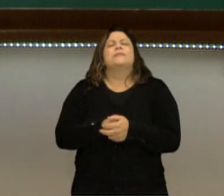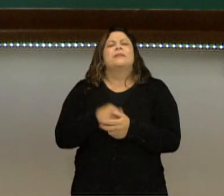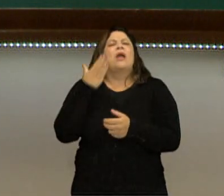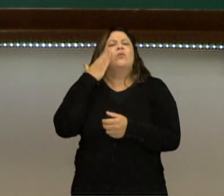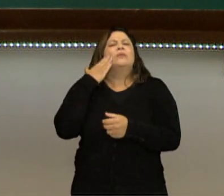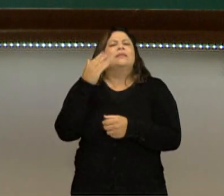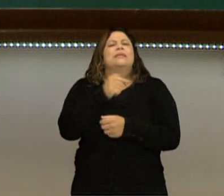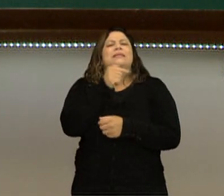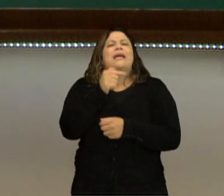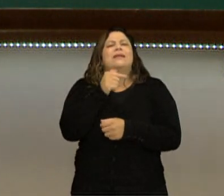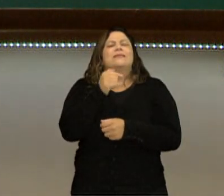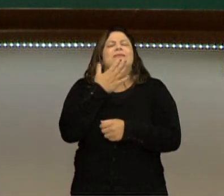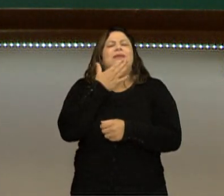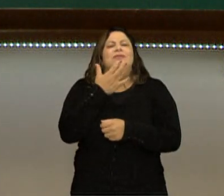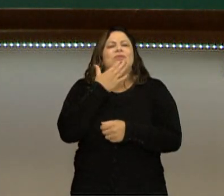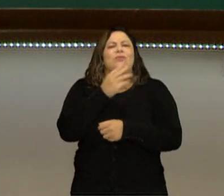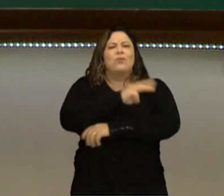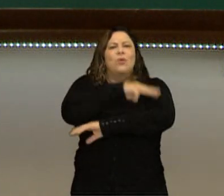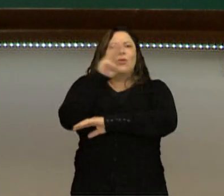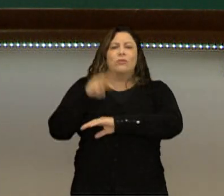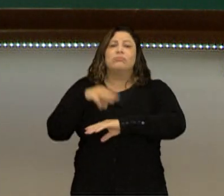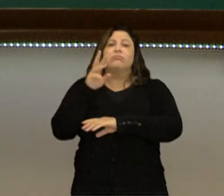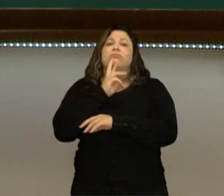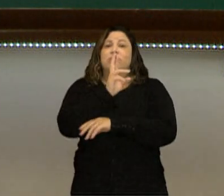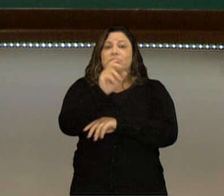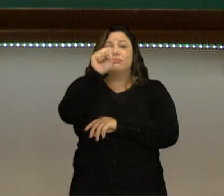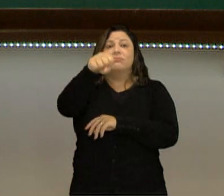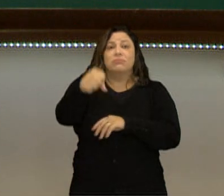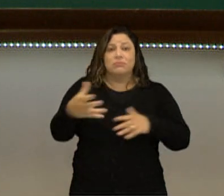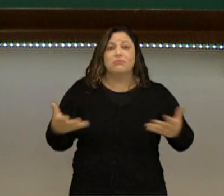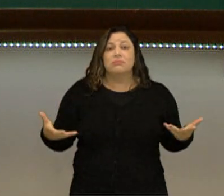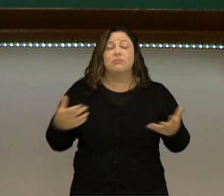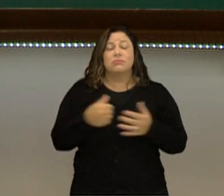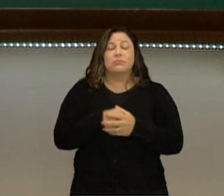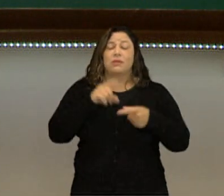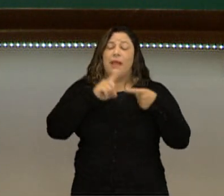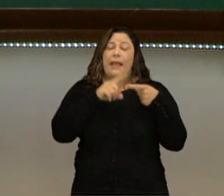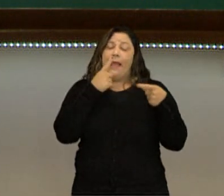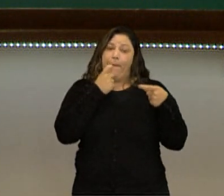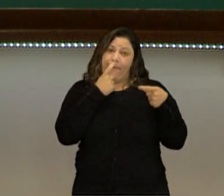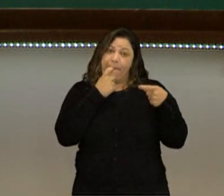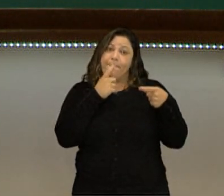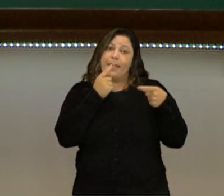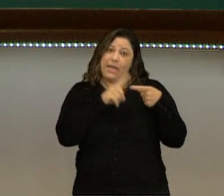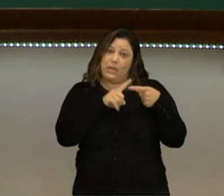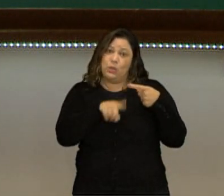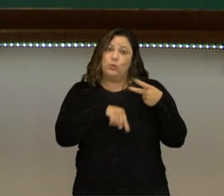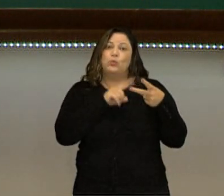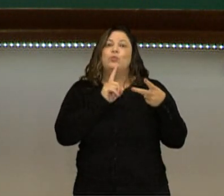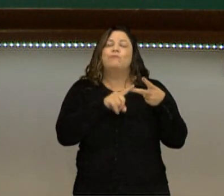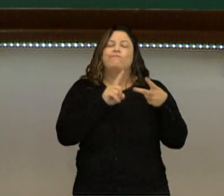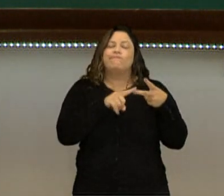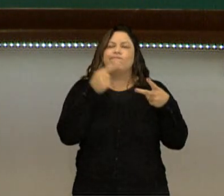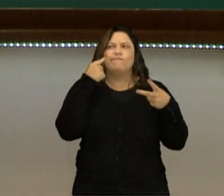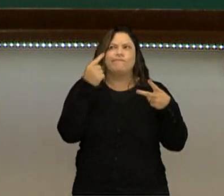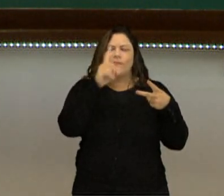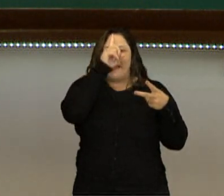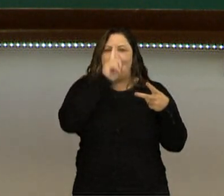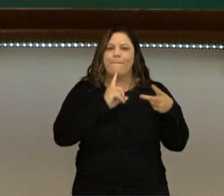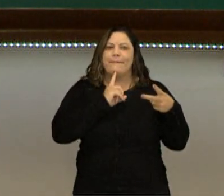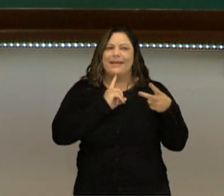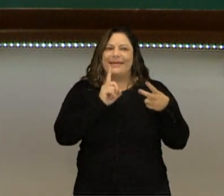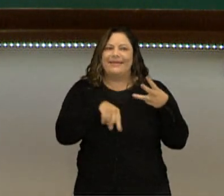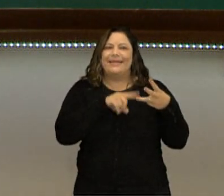as 7 cores do arco-íris? Eu te respondo assim, ó. Ela começa com vermelho, ó, vermelho,